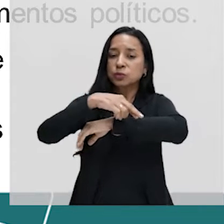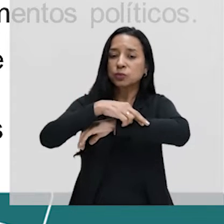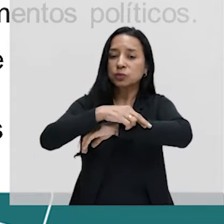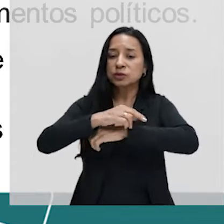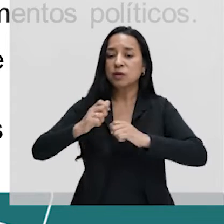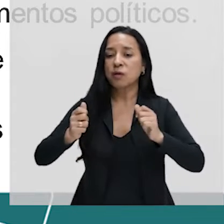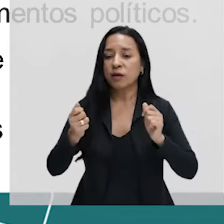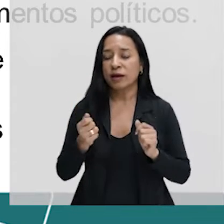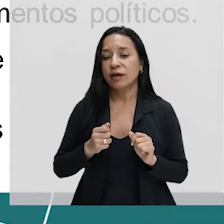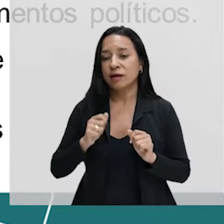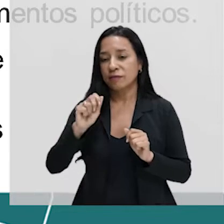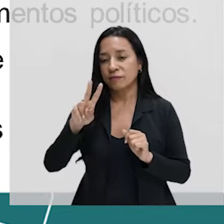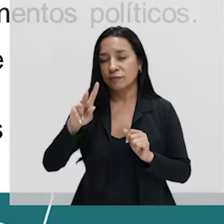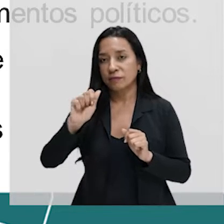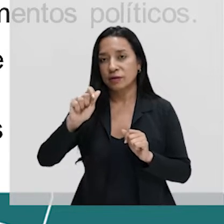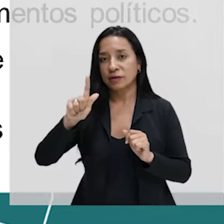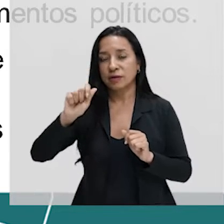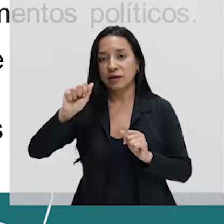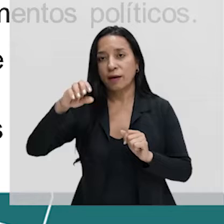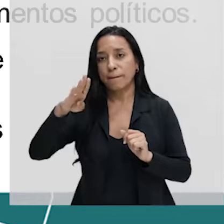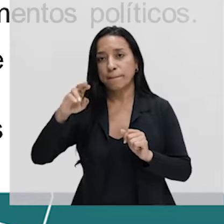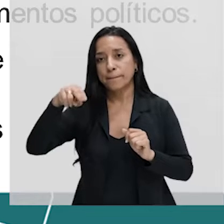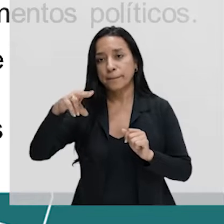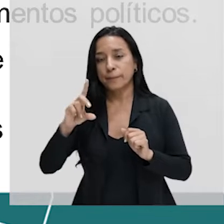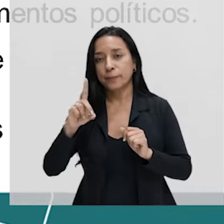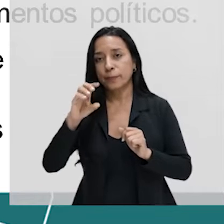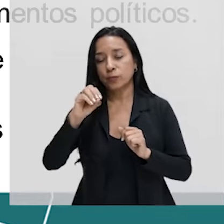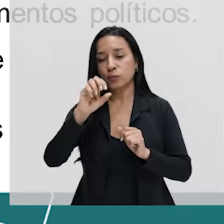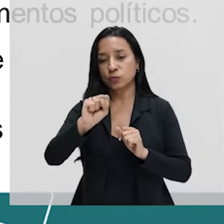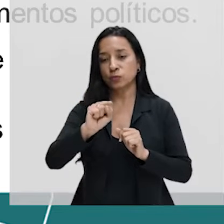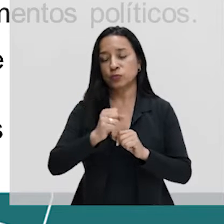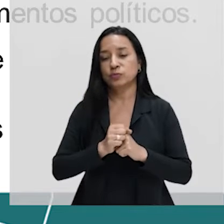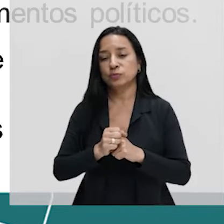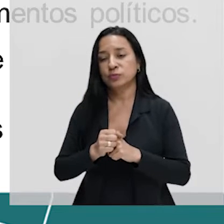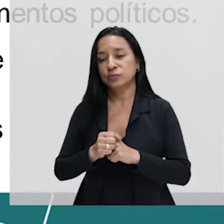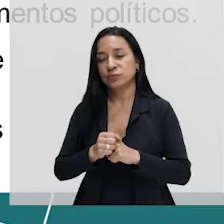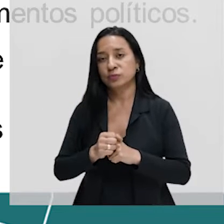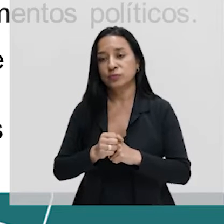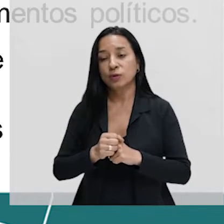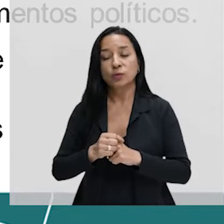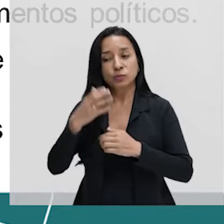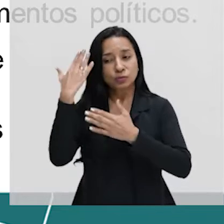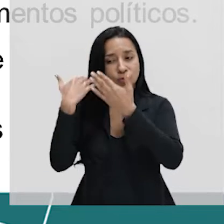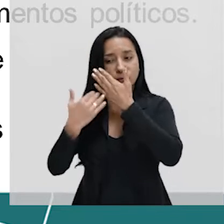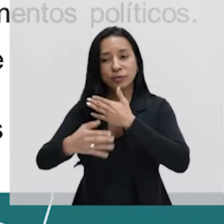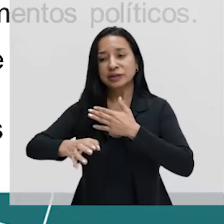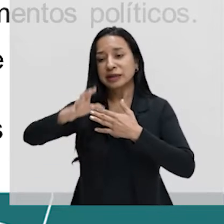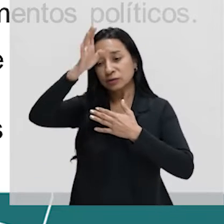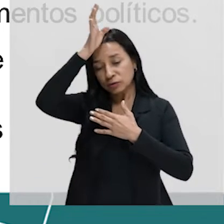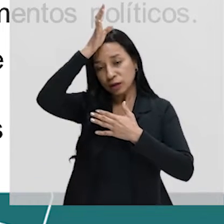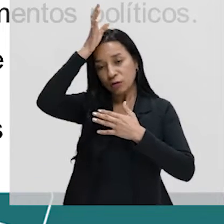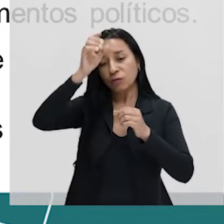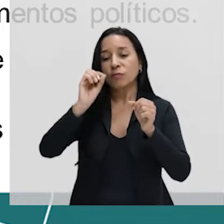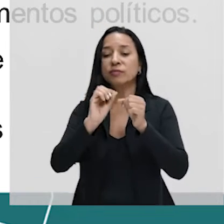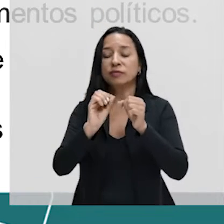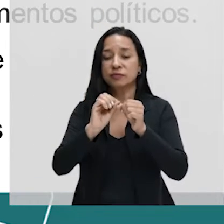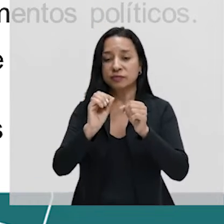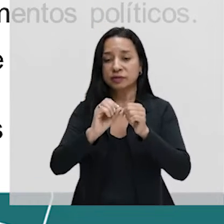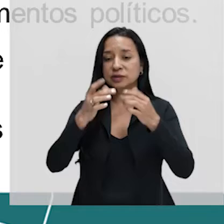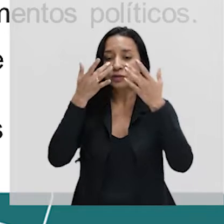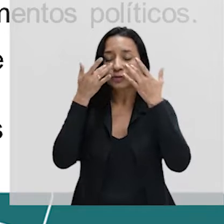um dos mais importantes para a história da humanidade. Só para você ter uma noção, na Roma Antiga se fazia teatro de rua, na Idade Média se fazia